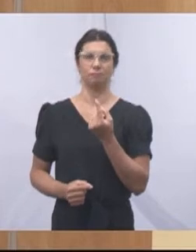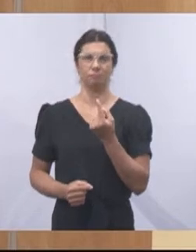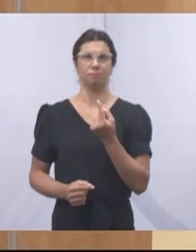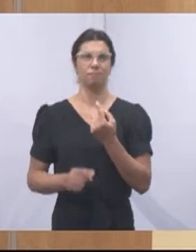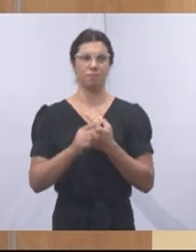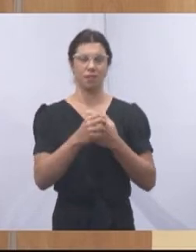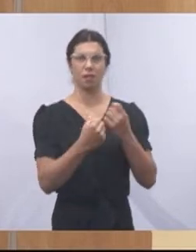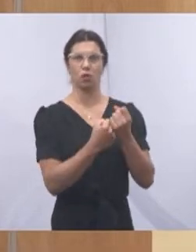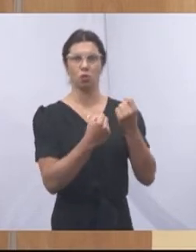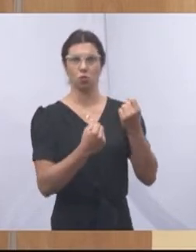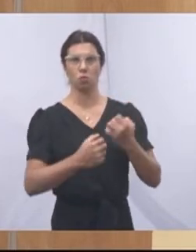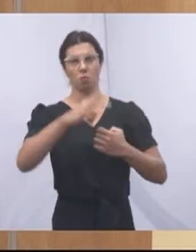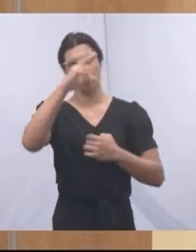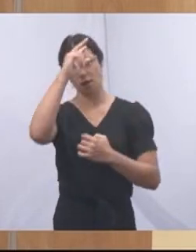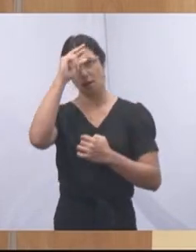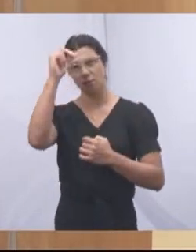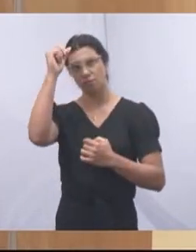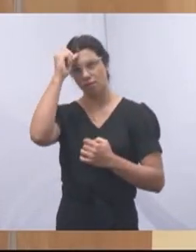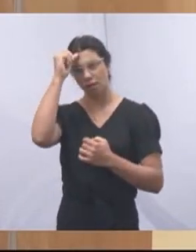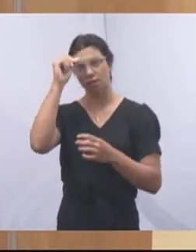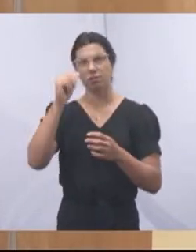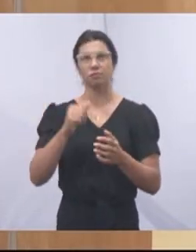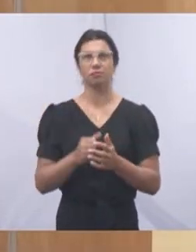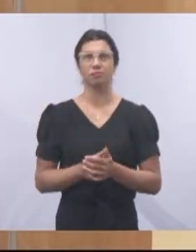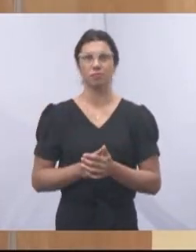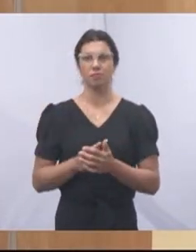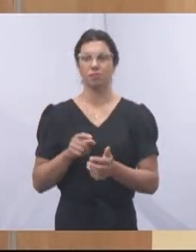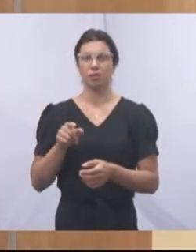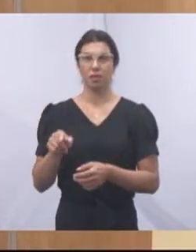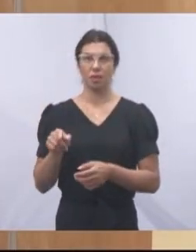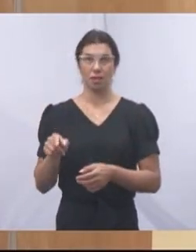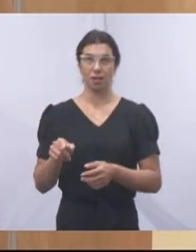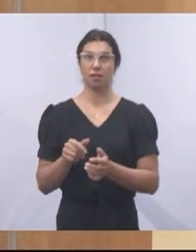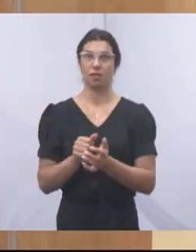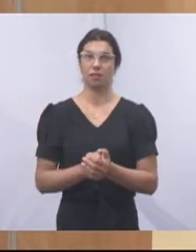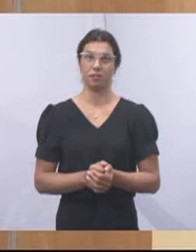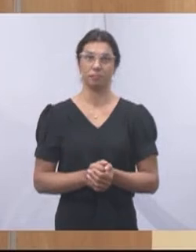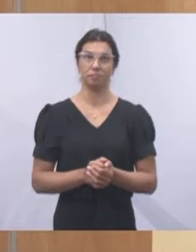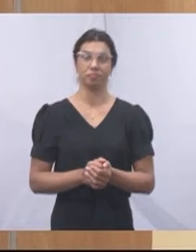Silvestre, e sabendo das dificuldades que a prefeitura tem